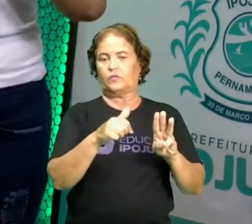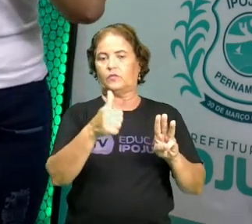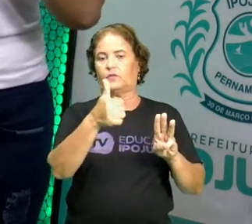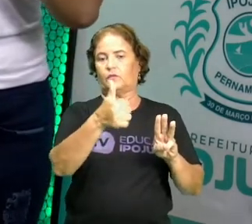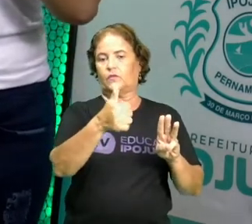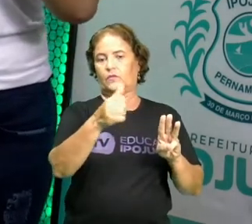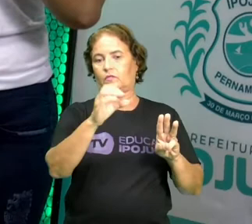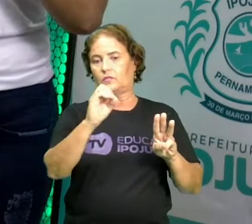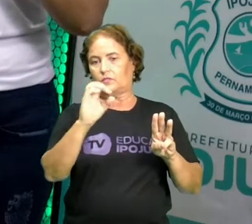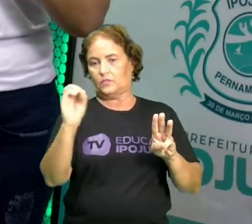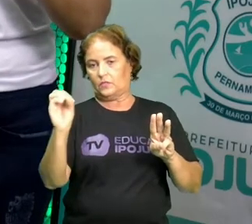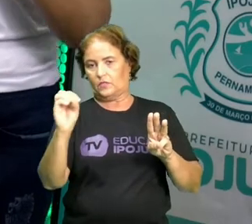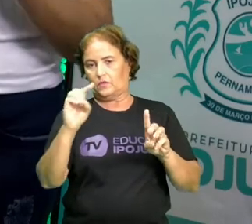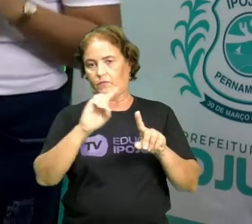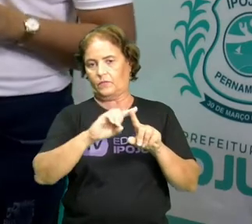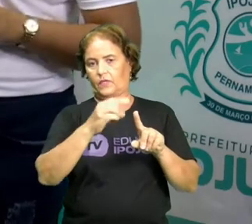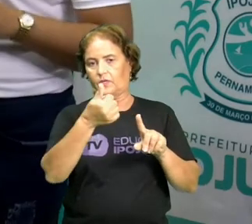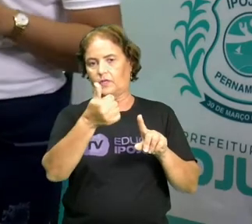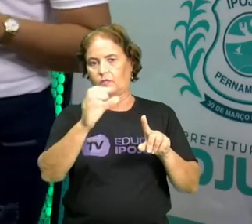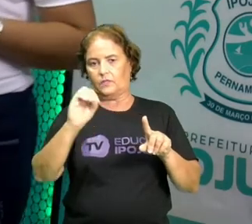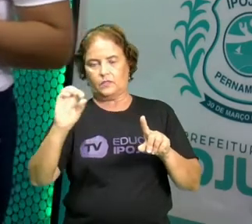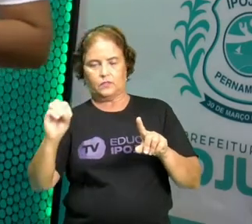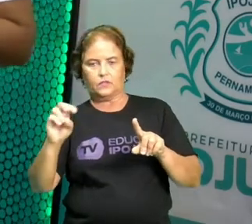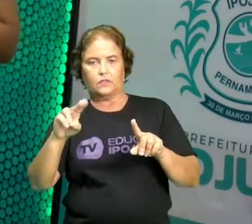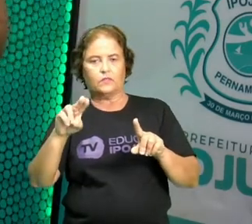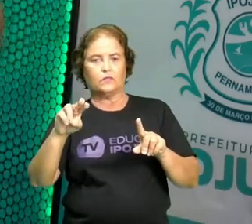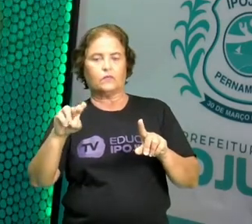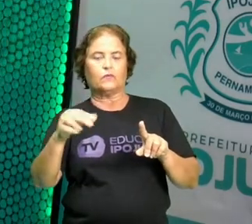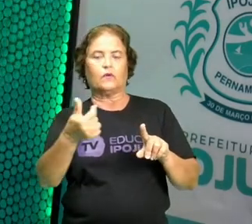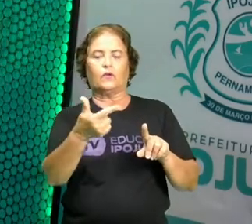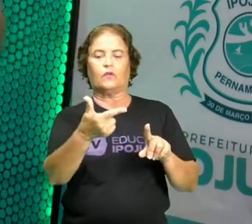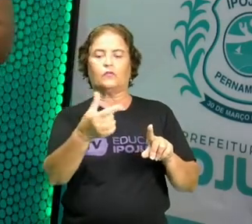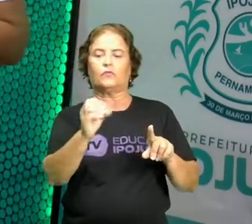100, a gente tem 200. Por isso que a gente lê